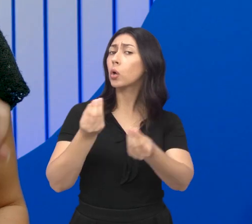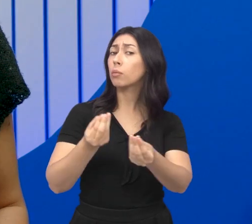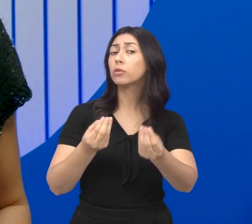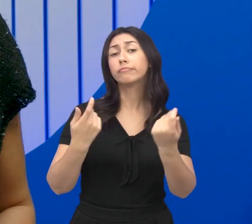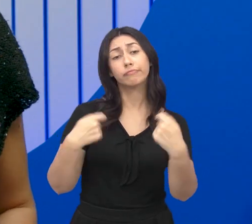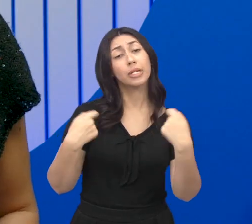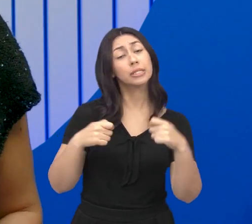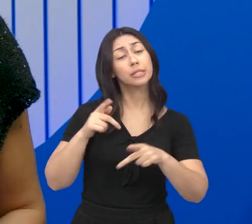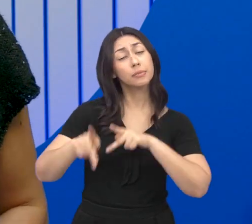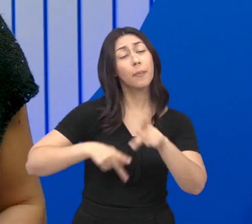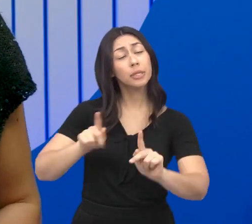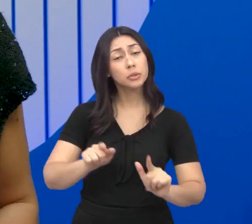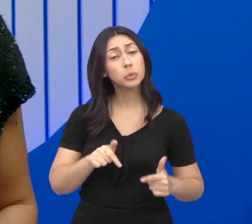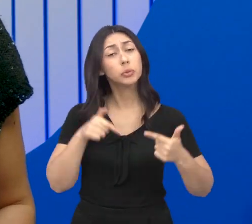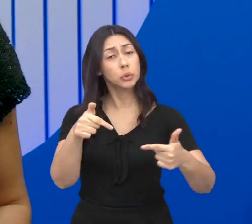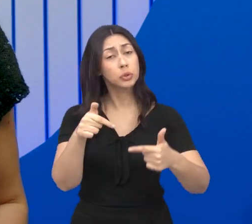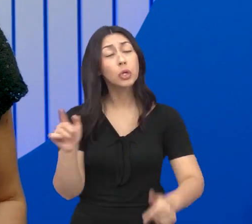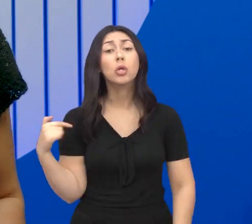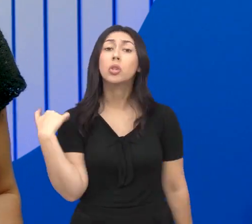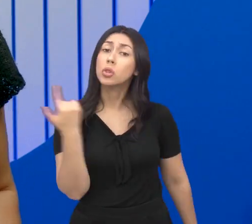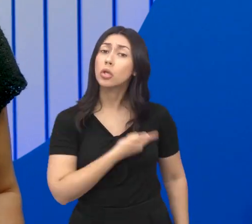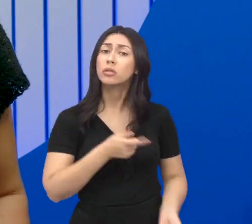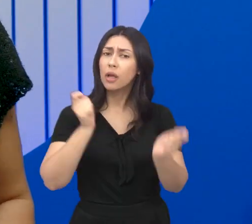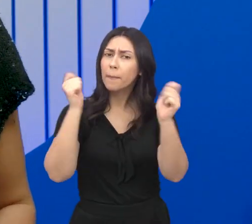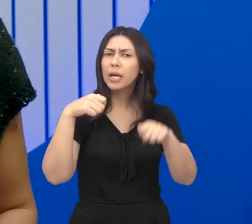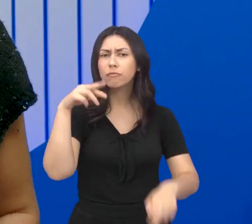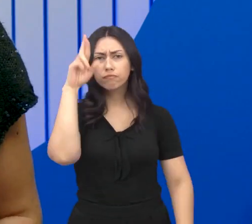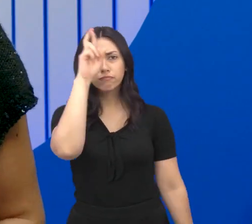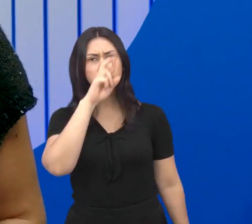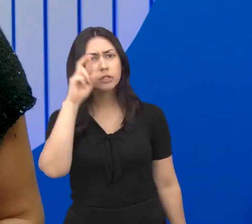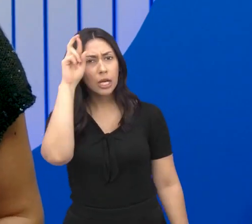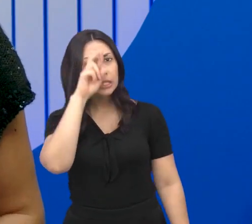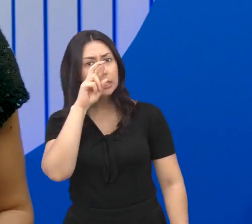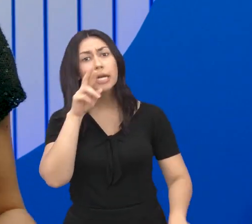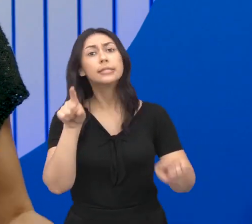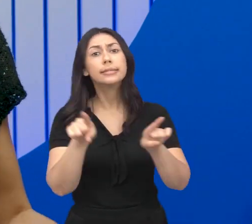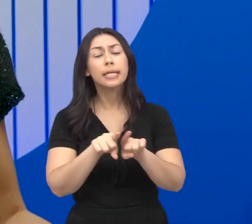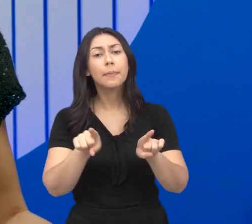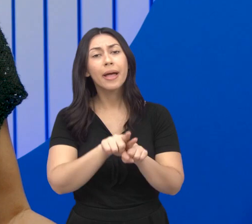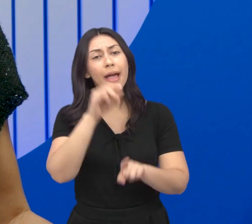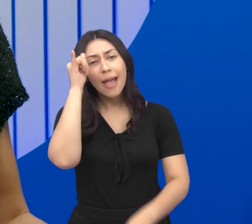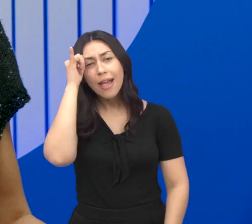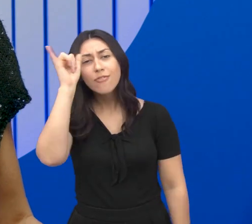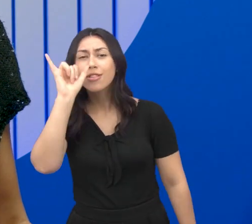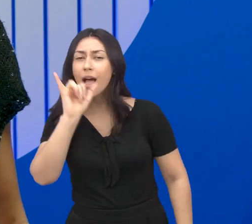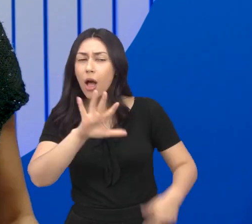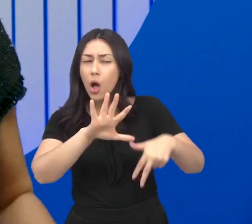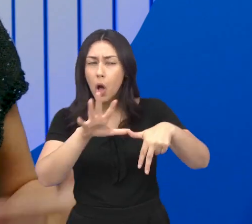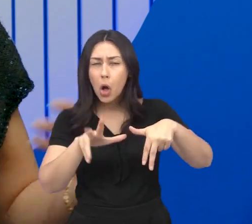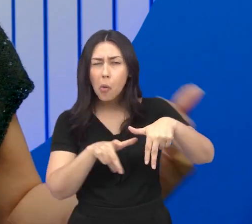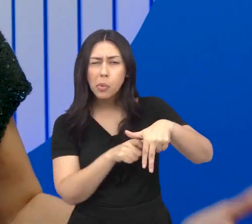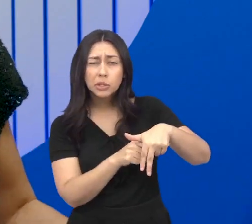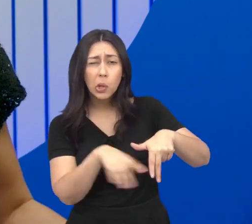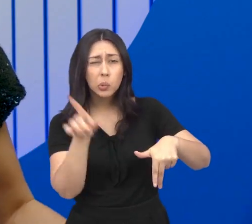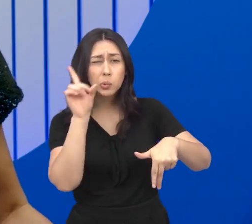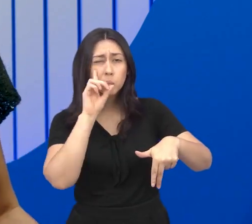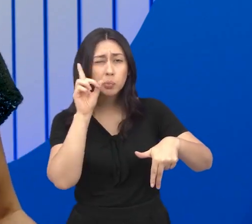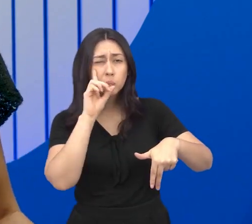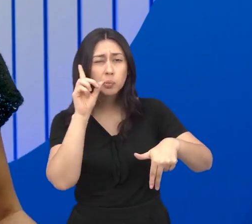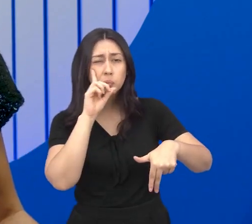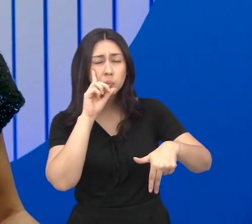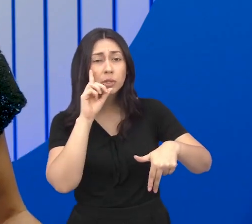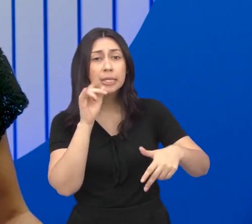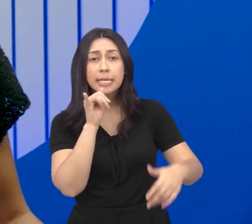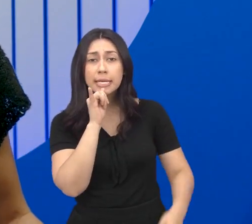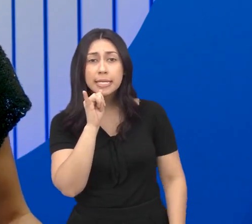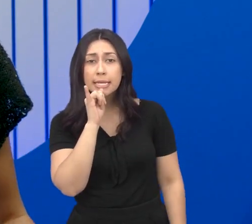própria população. Nós podemos fiscalizar o poder público e também evitar aquelas pequenas corrupções no dia a